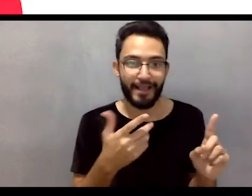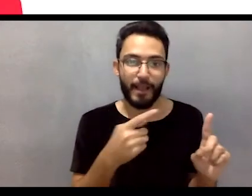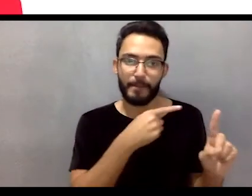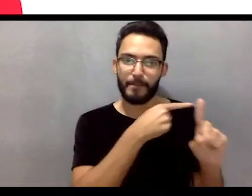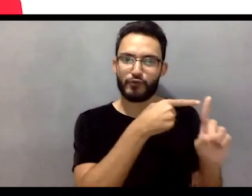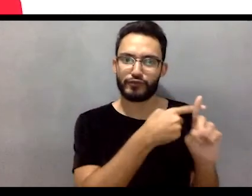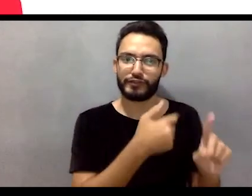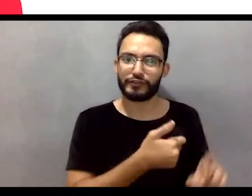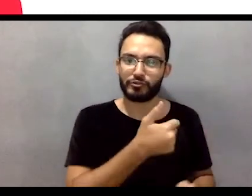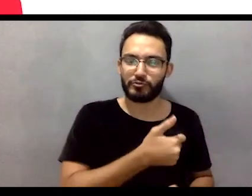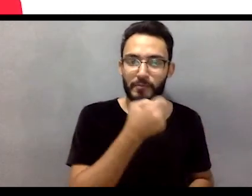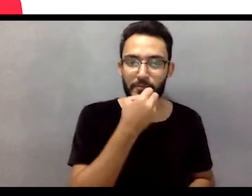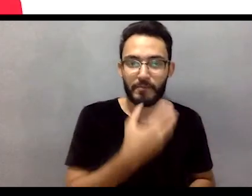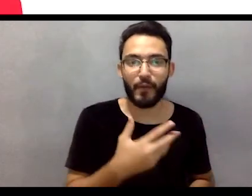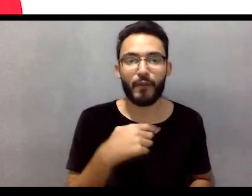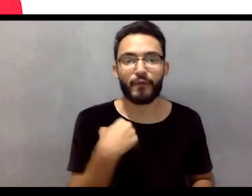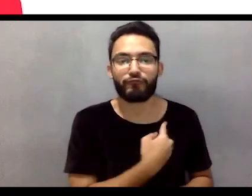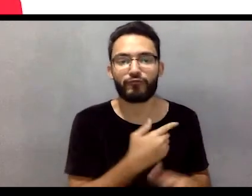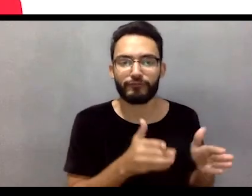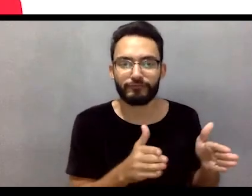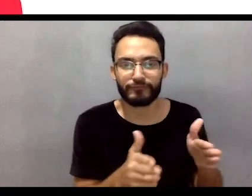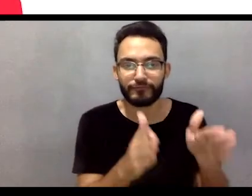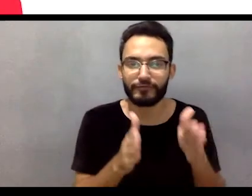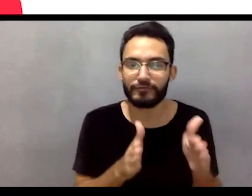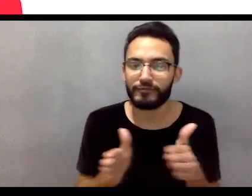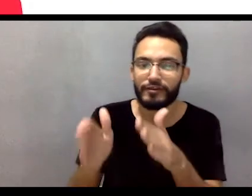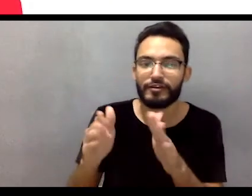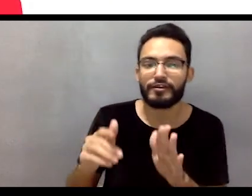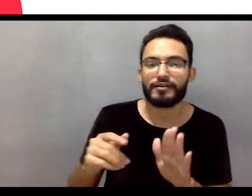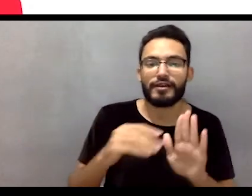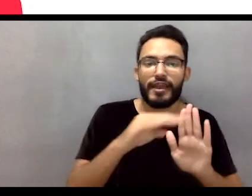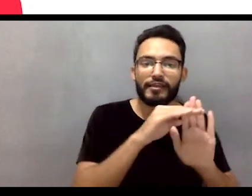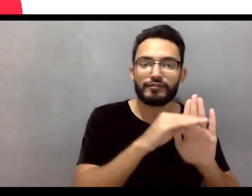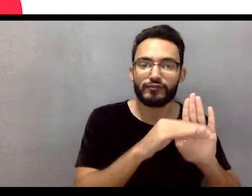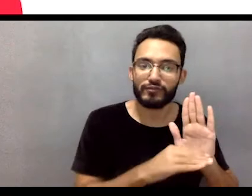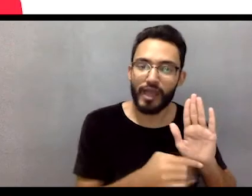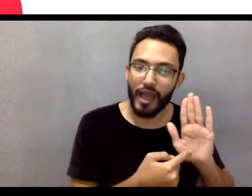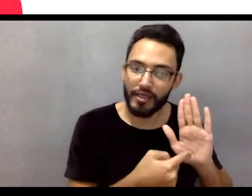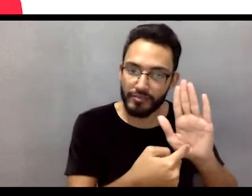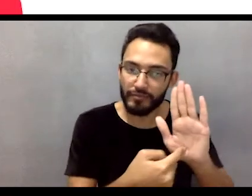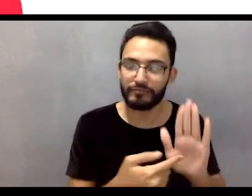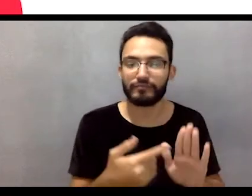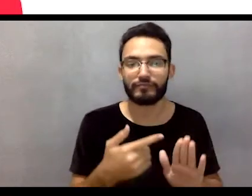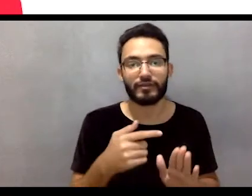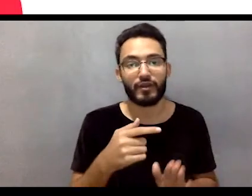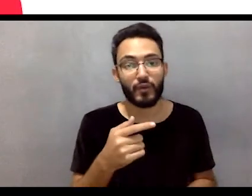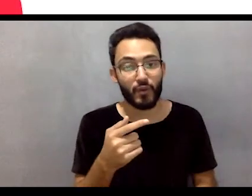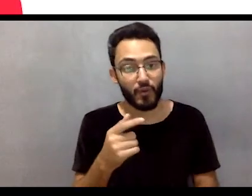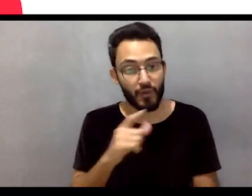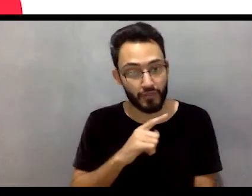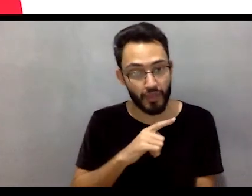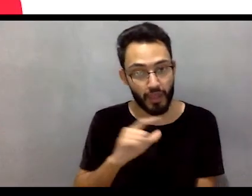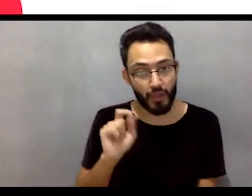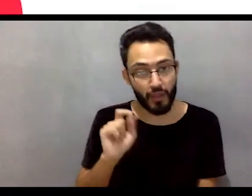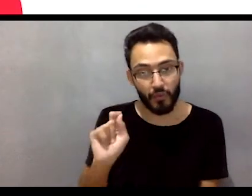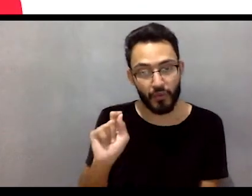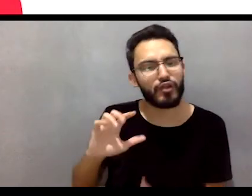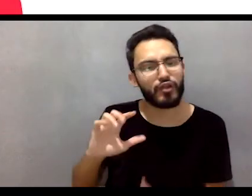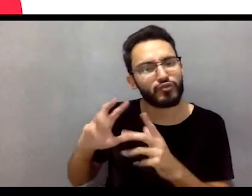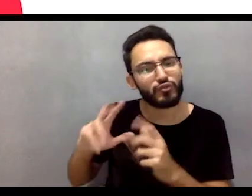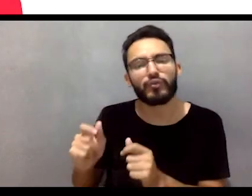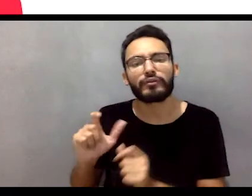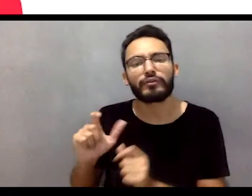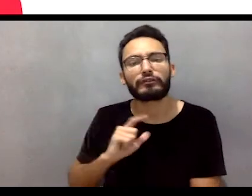nossos direcionadores e os nossos resultados-chave. O custo, ele é todos os